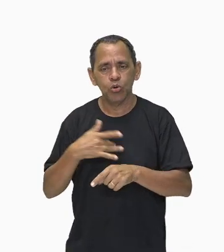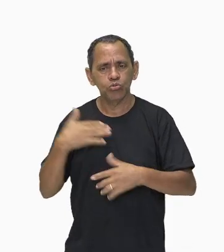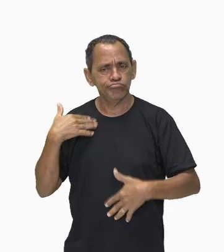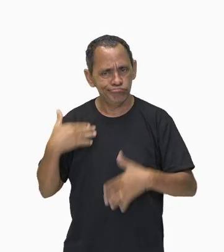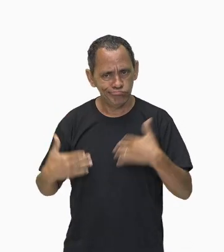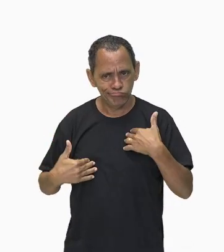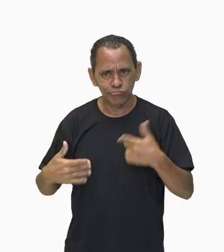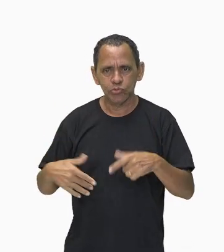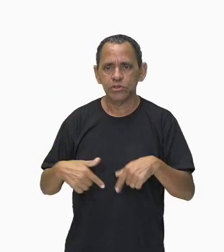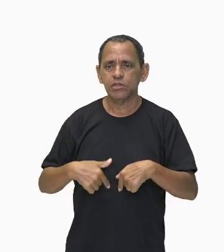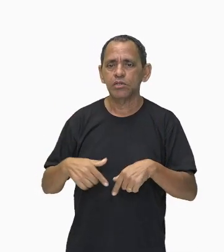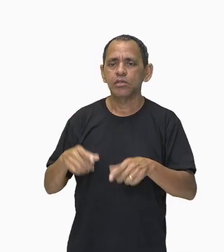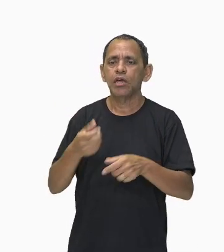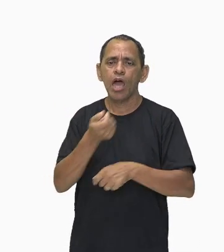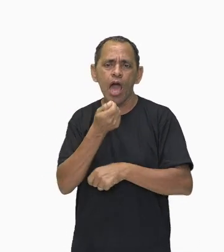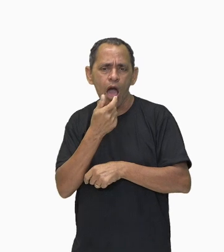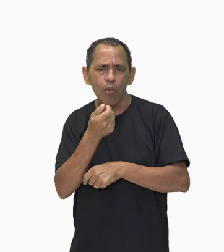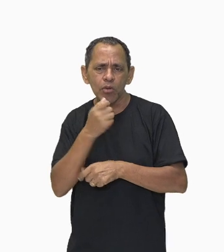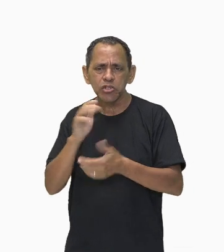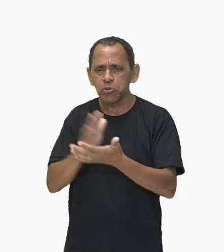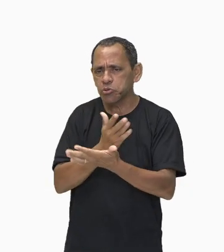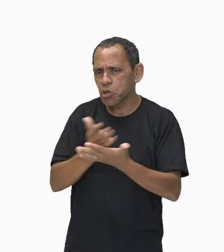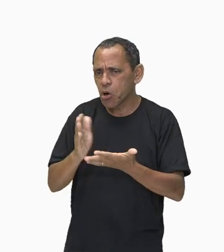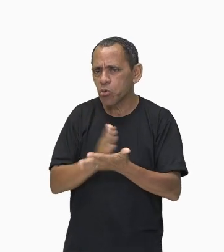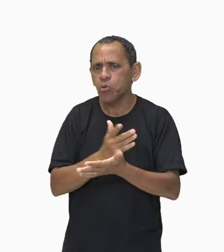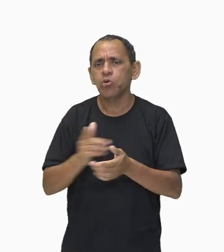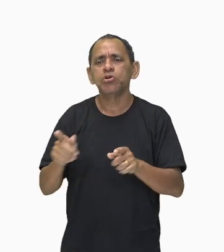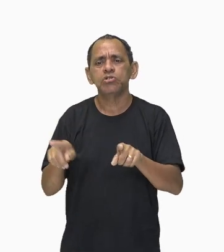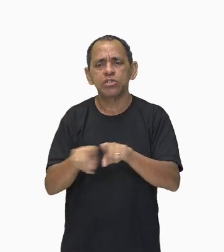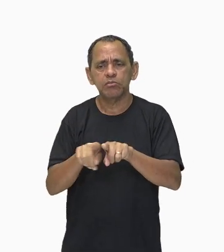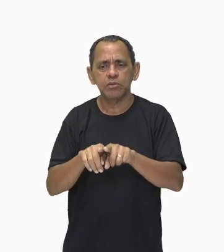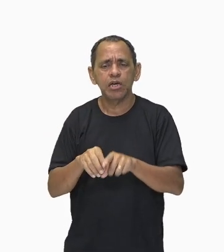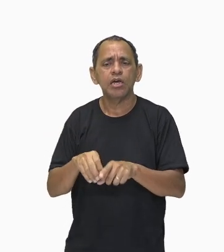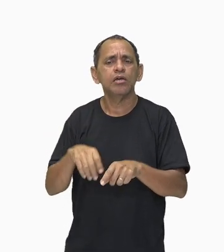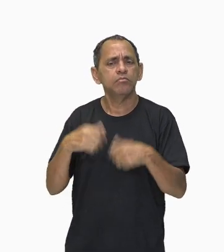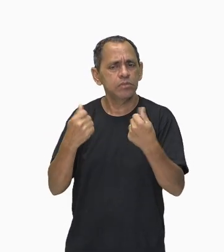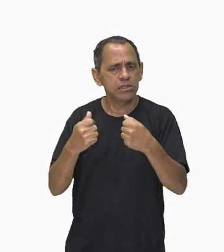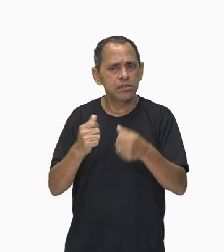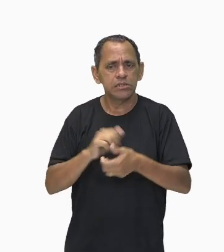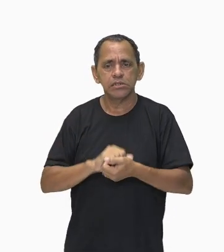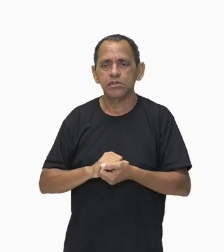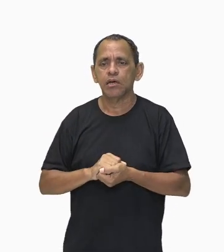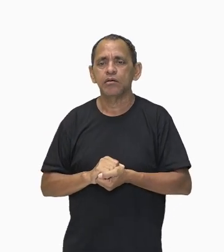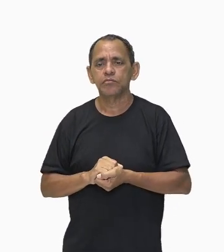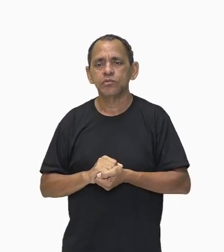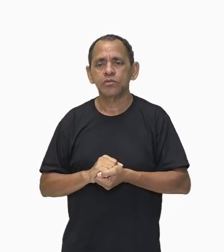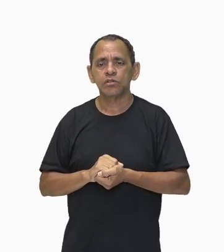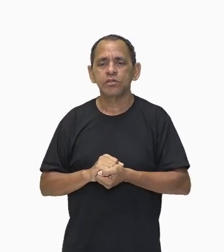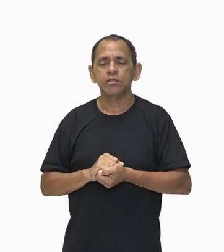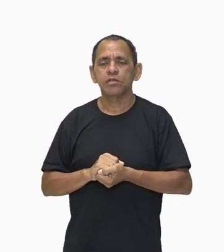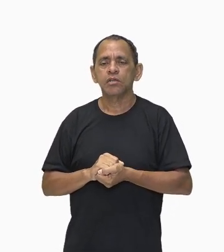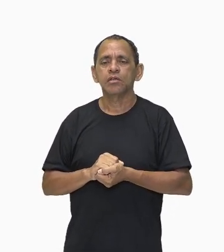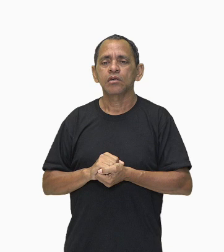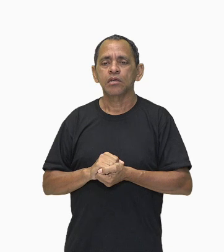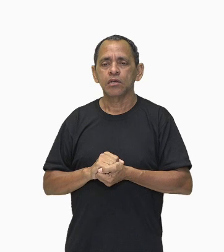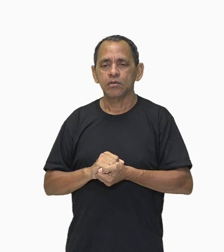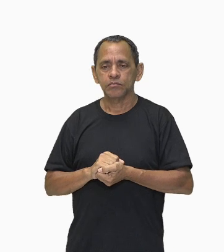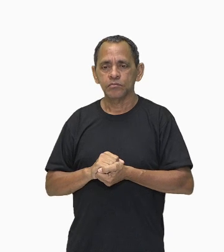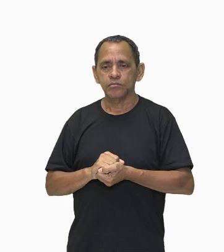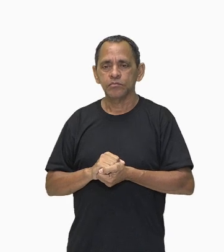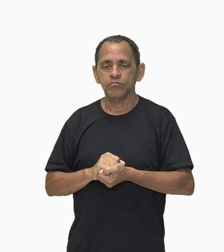em casos mais graves, também serão necessários. Isso aí, quem vai dar o tratamento adequado é o médico,